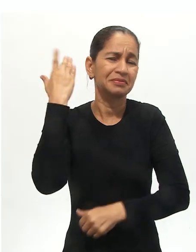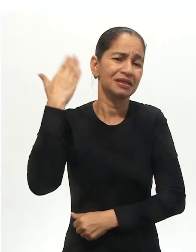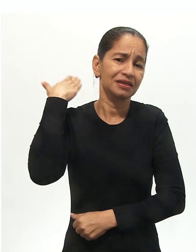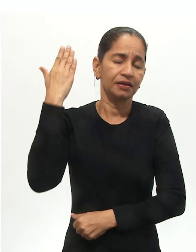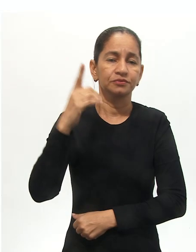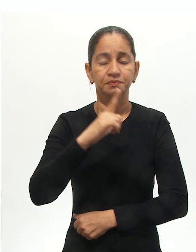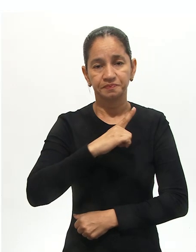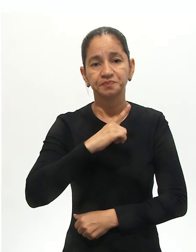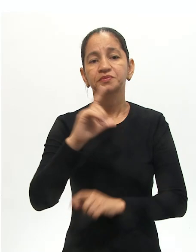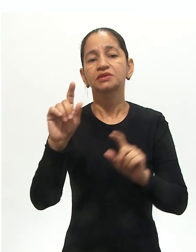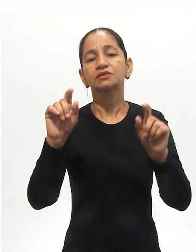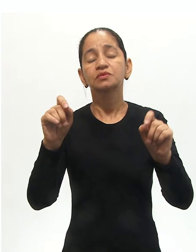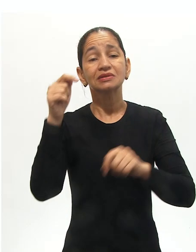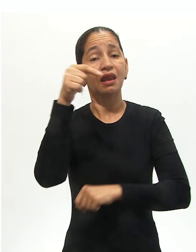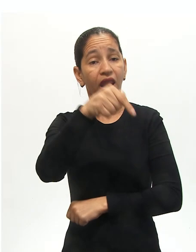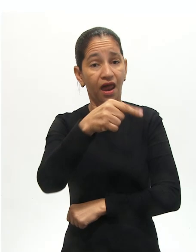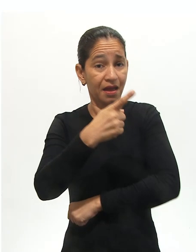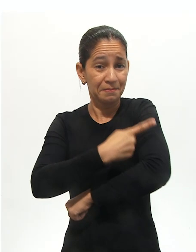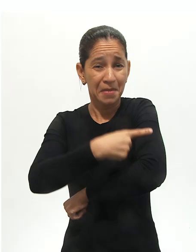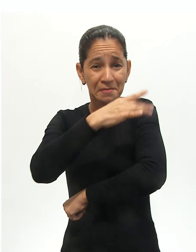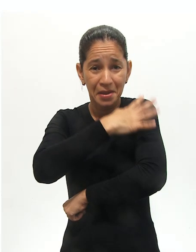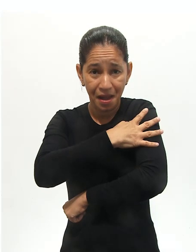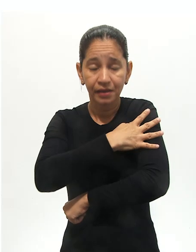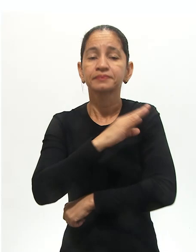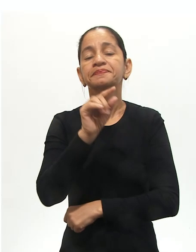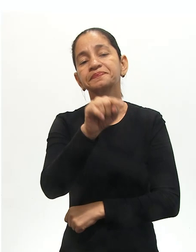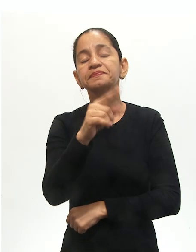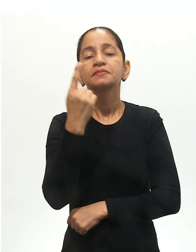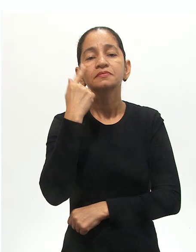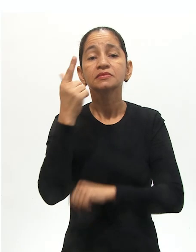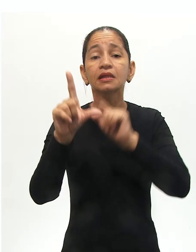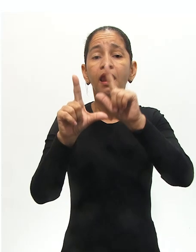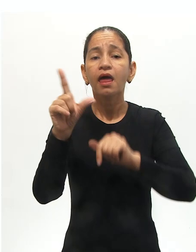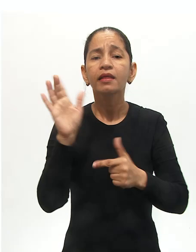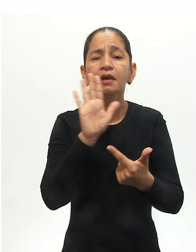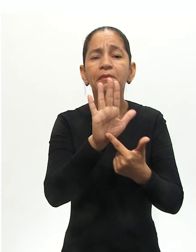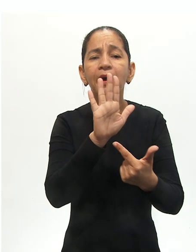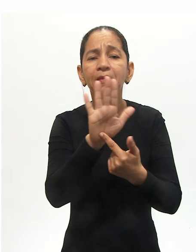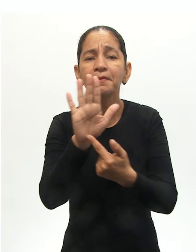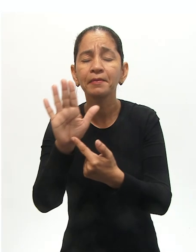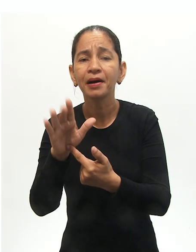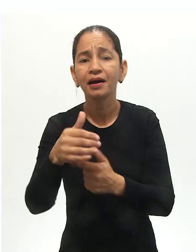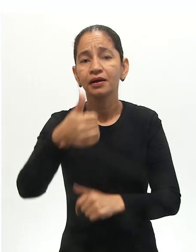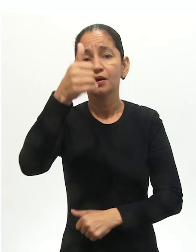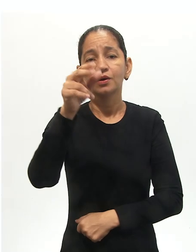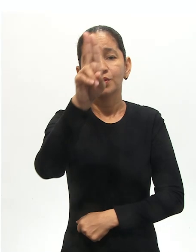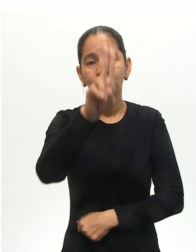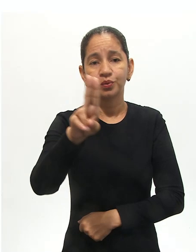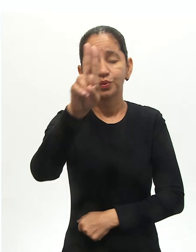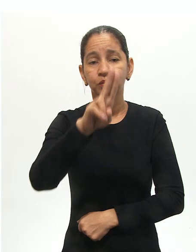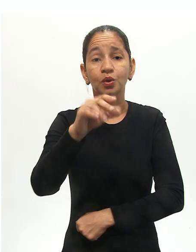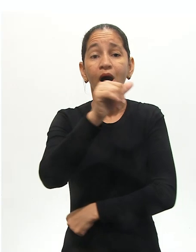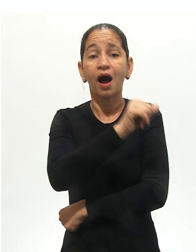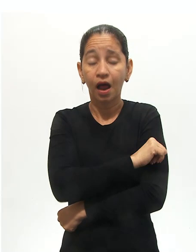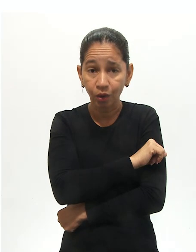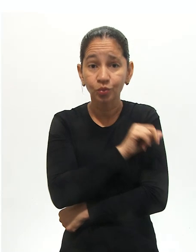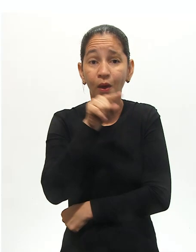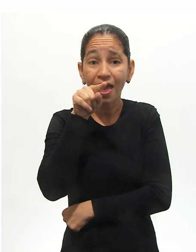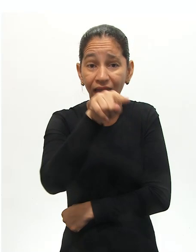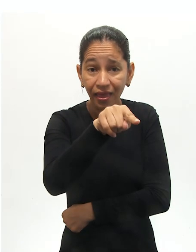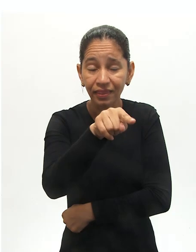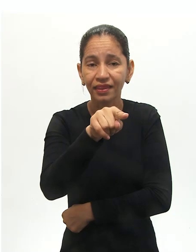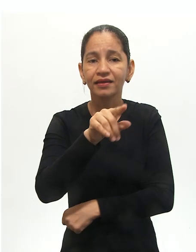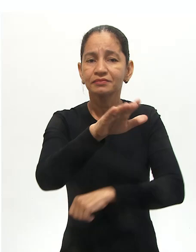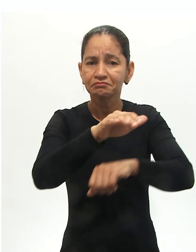1827. Nessas escolas, basicamente, a inovação vai ser o uso de alunos como